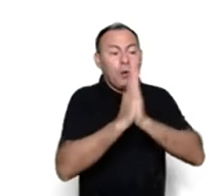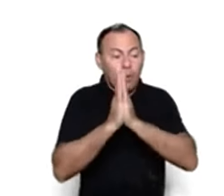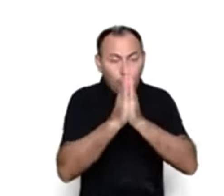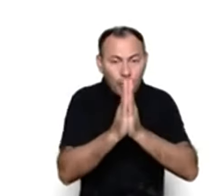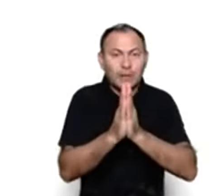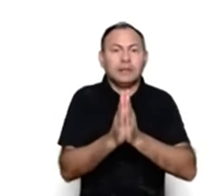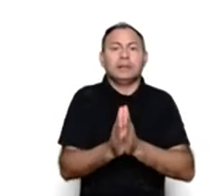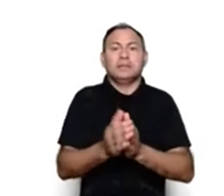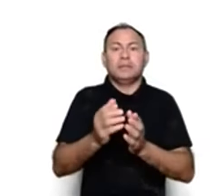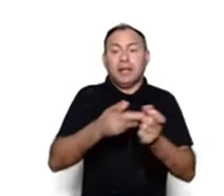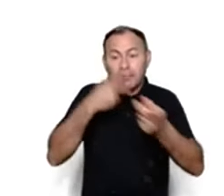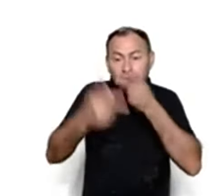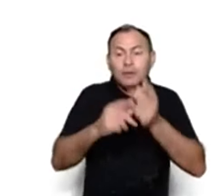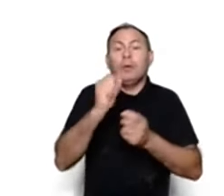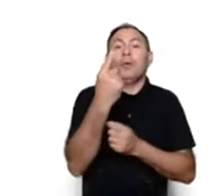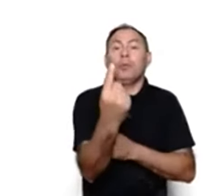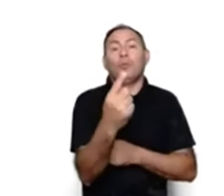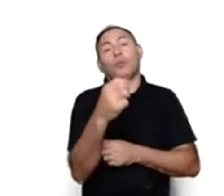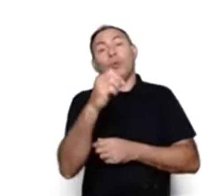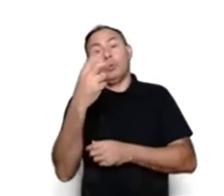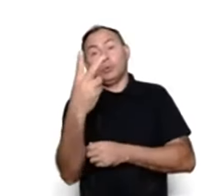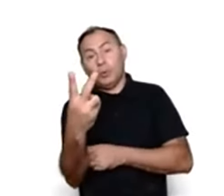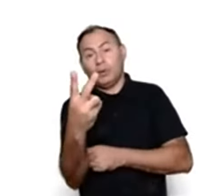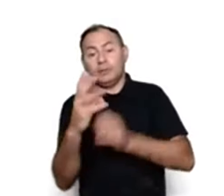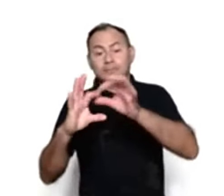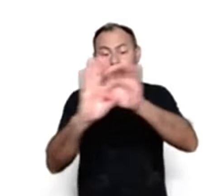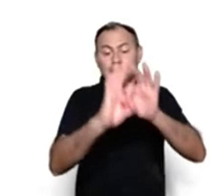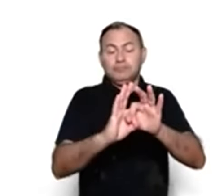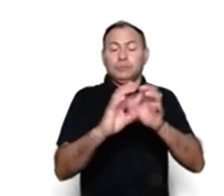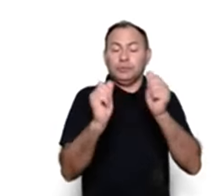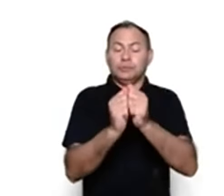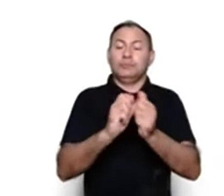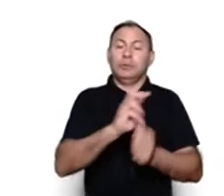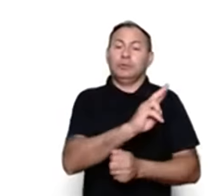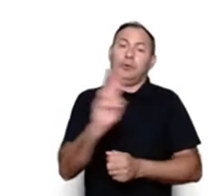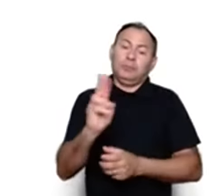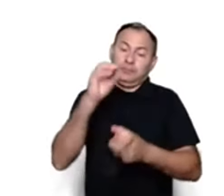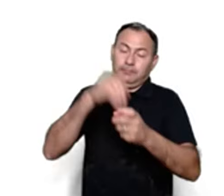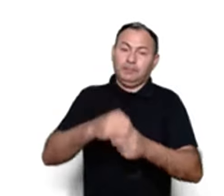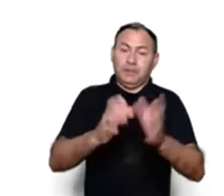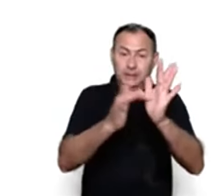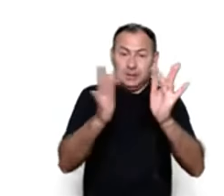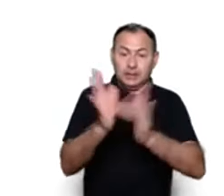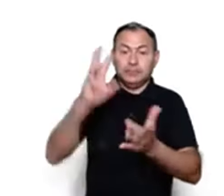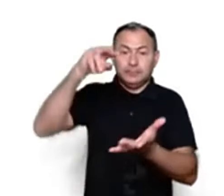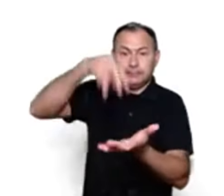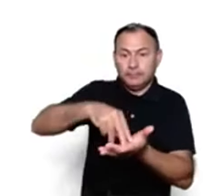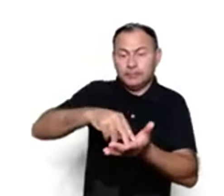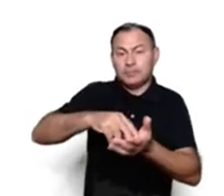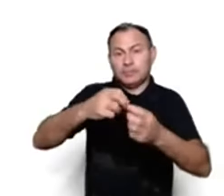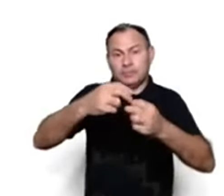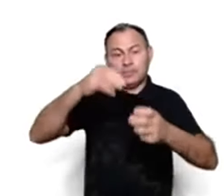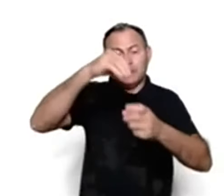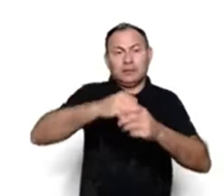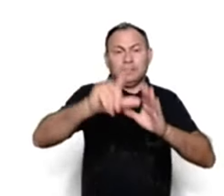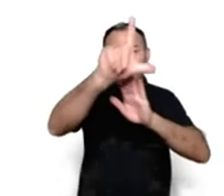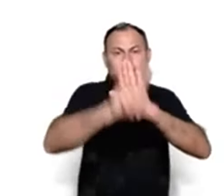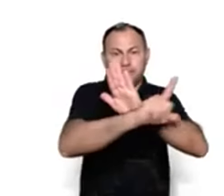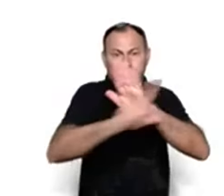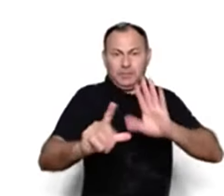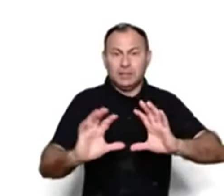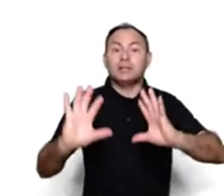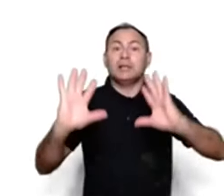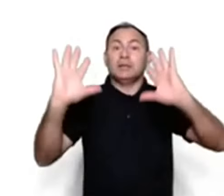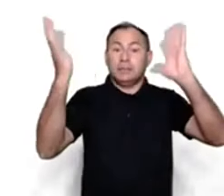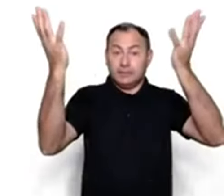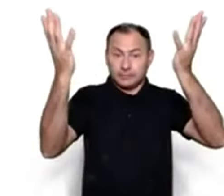ora, porque foi ele mesmo quem disse, quando um ou dois estiverem reunidos, ele está no meio dele. E Cristo está presente nas ações litúrgicas, nas